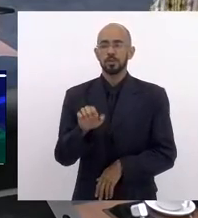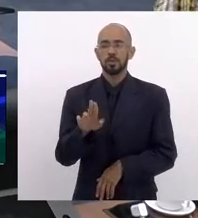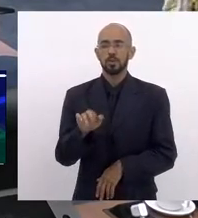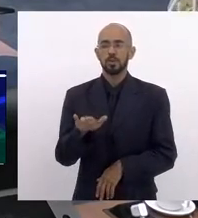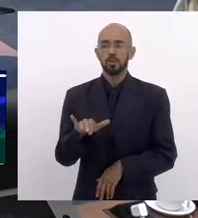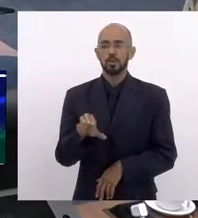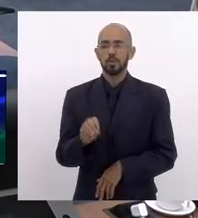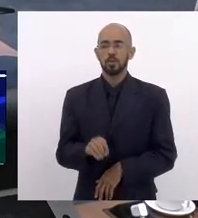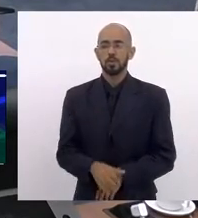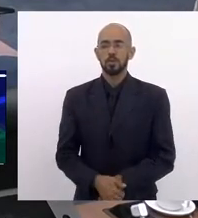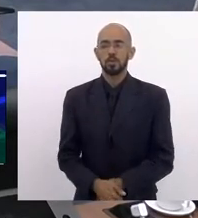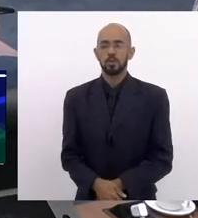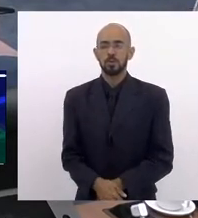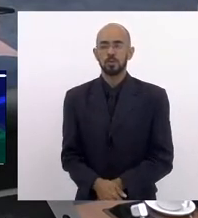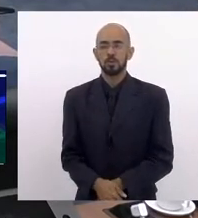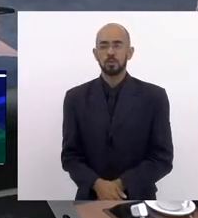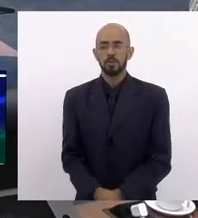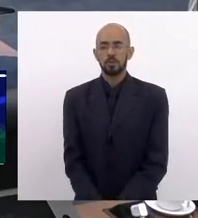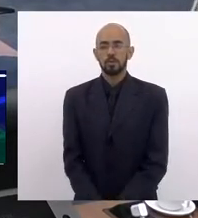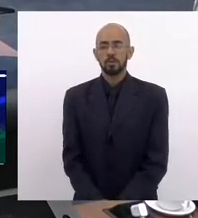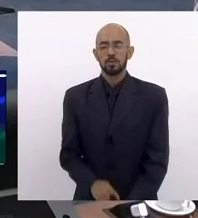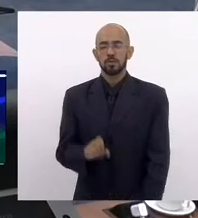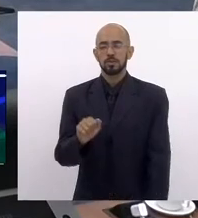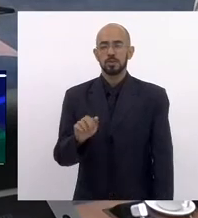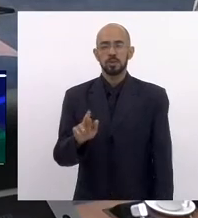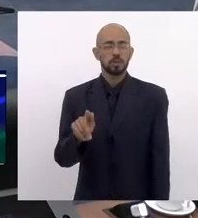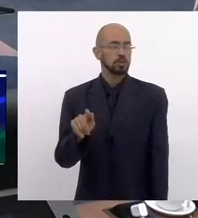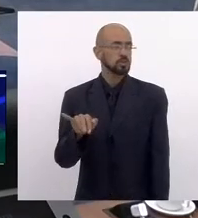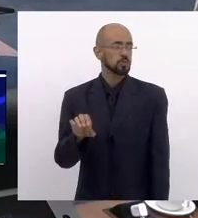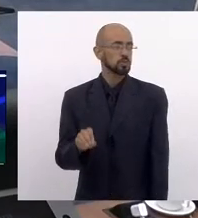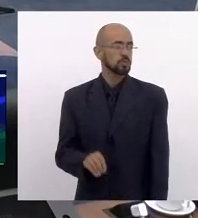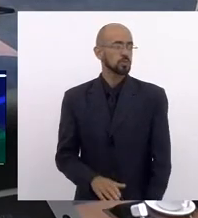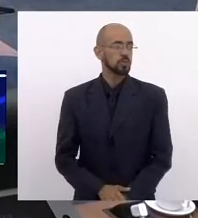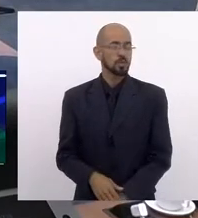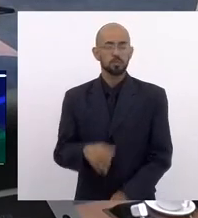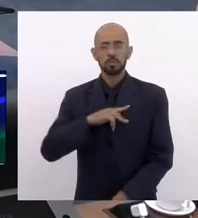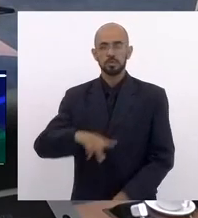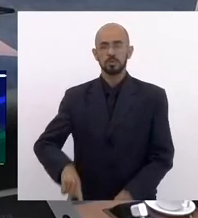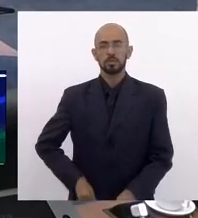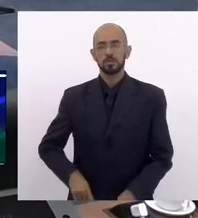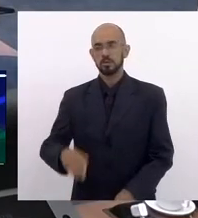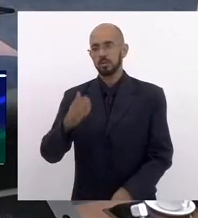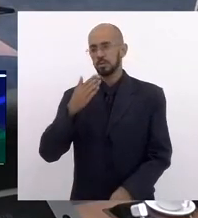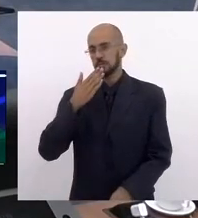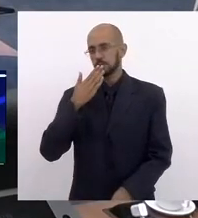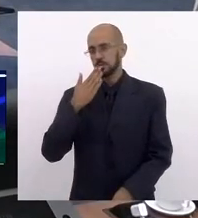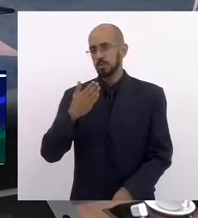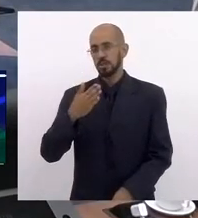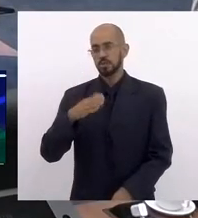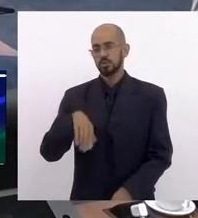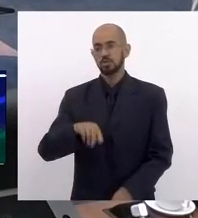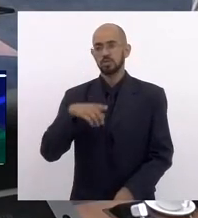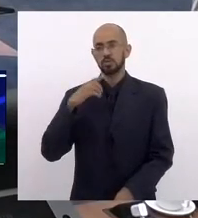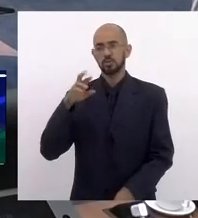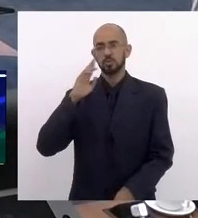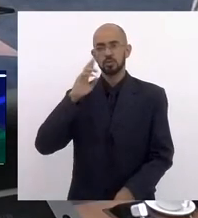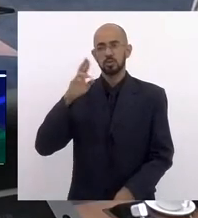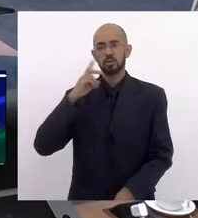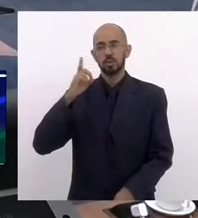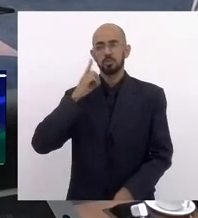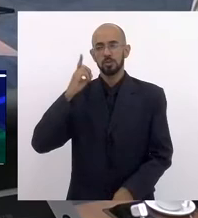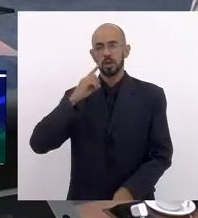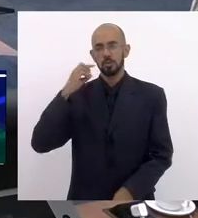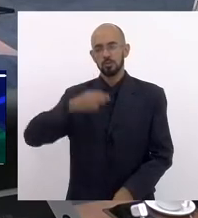Júnior. Deputado Sérgio Fernandes. A presidência designa o nobre deputado Márcio